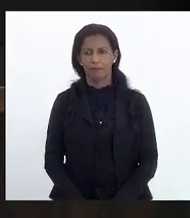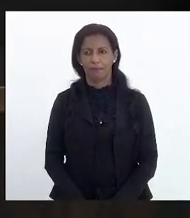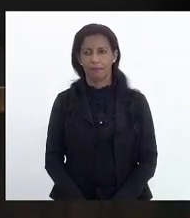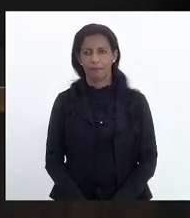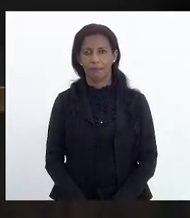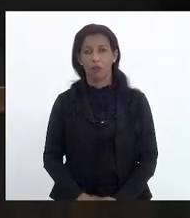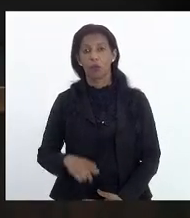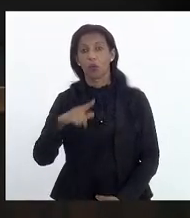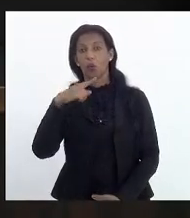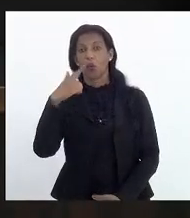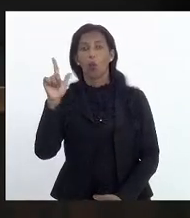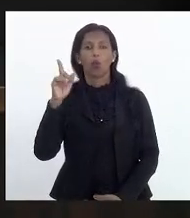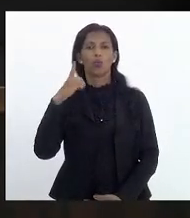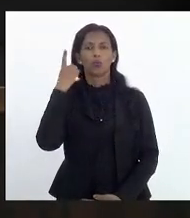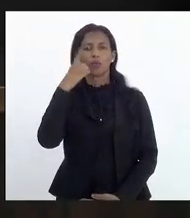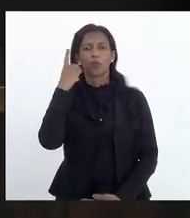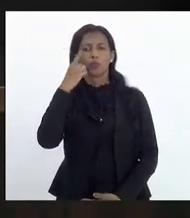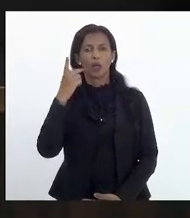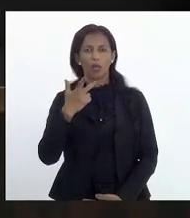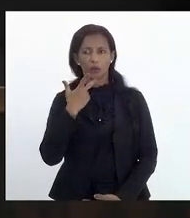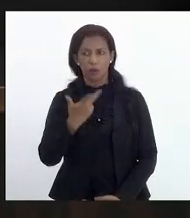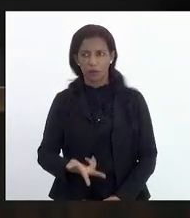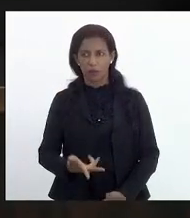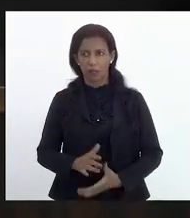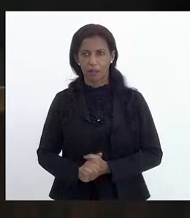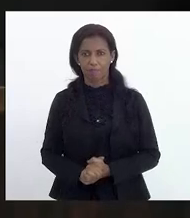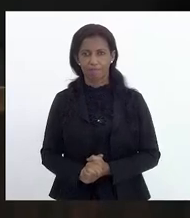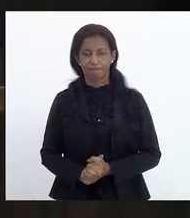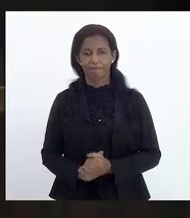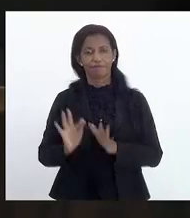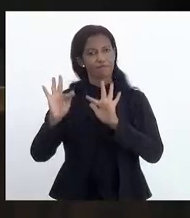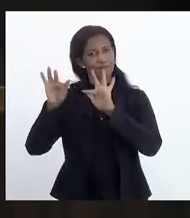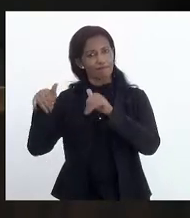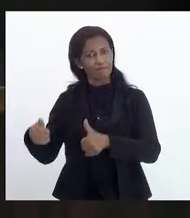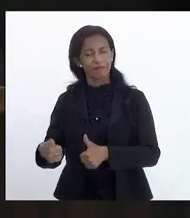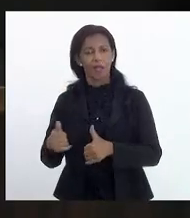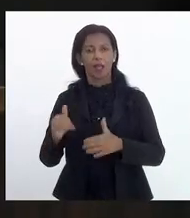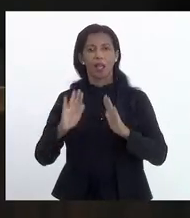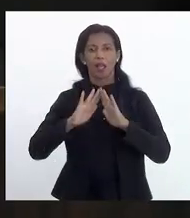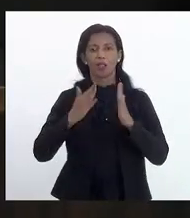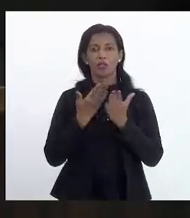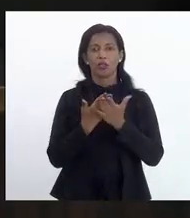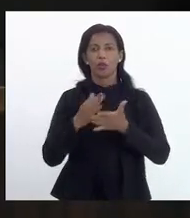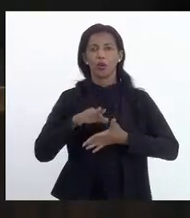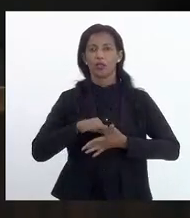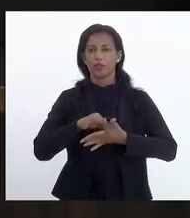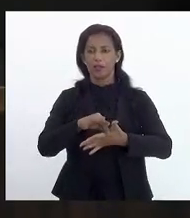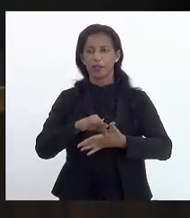parlamentar queira usar da palavra? Então, estamos encerrando a reunião do Colégio de Líderes.